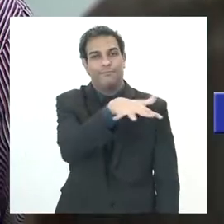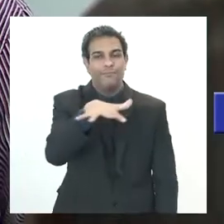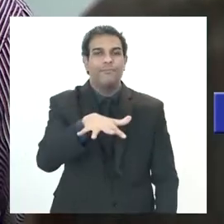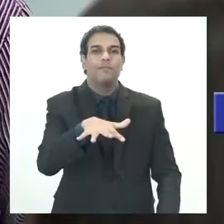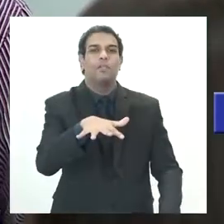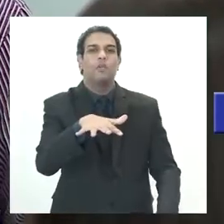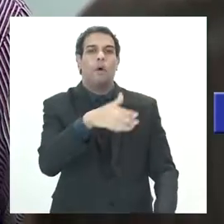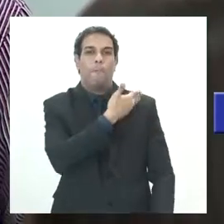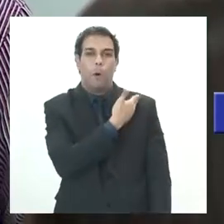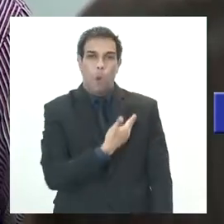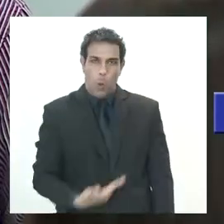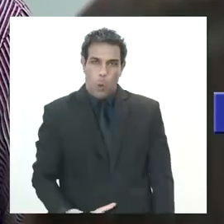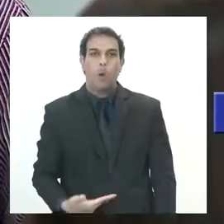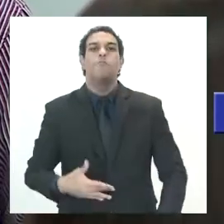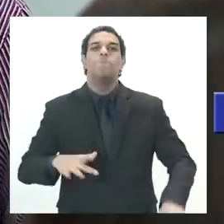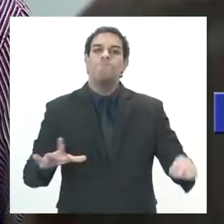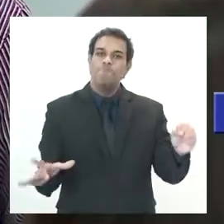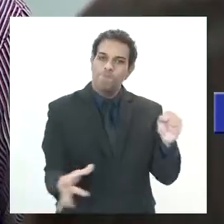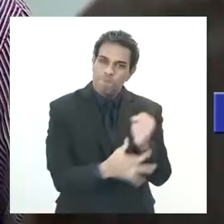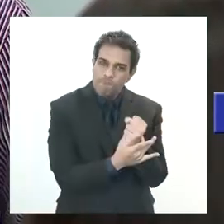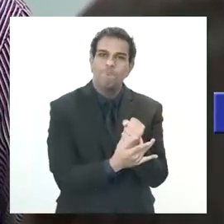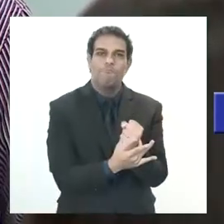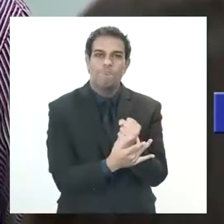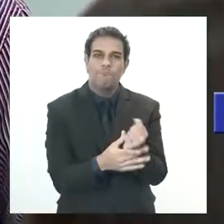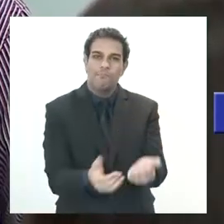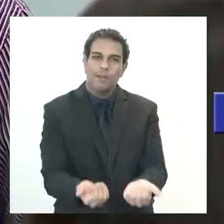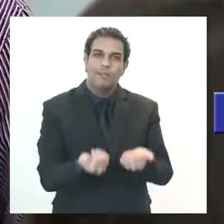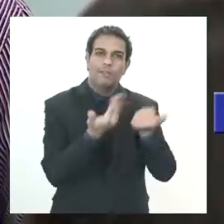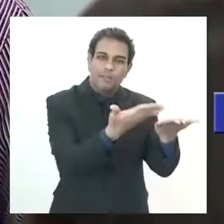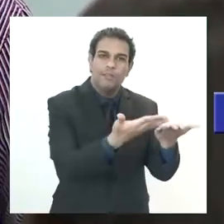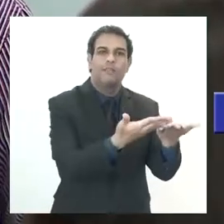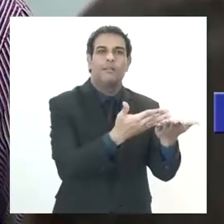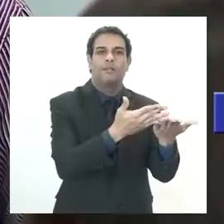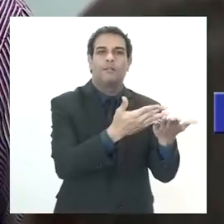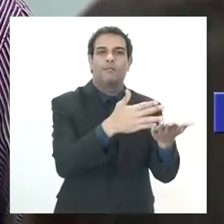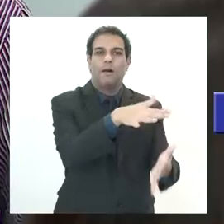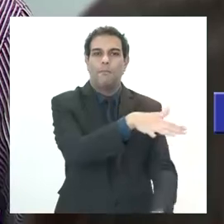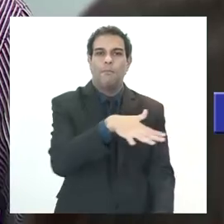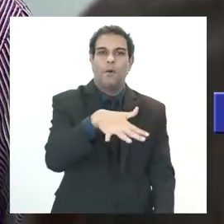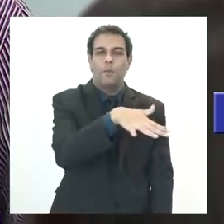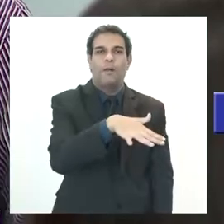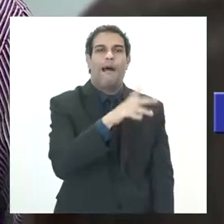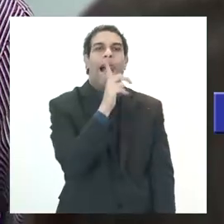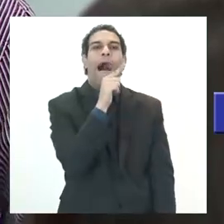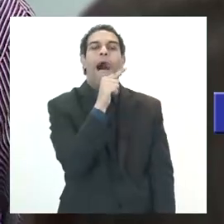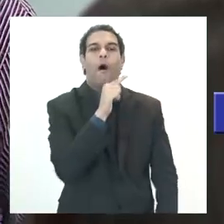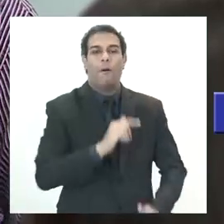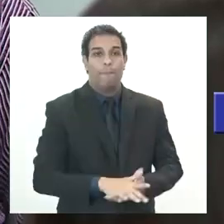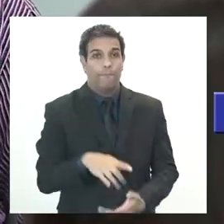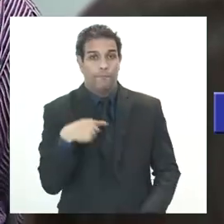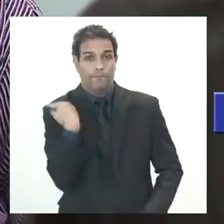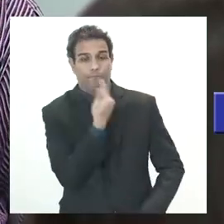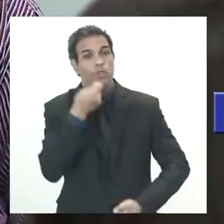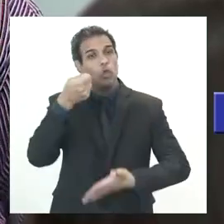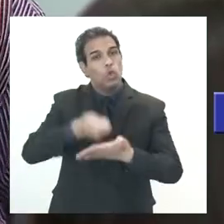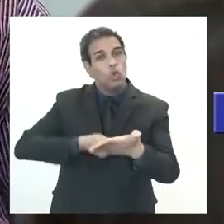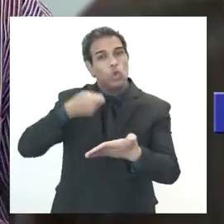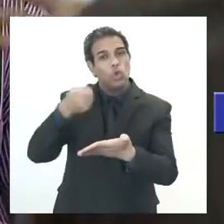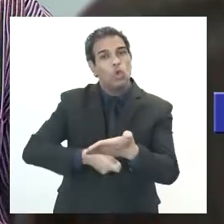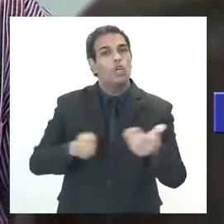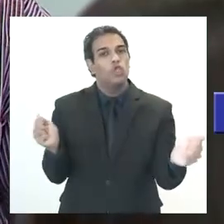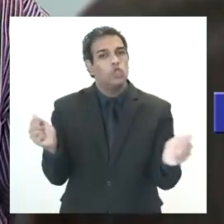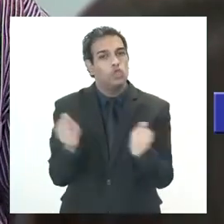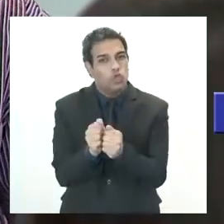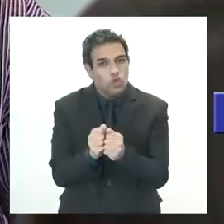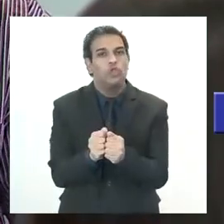estaduais e municipais garantiram acesso a água da população portanto é fundamental que a nossa luta Continue com